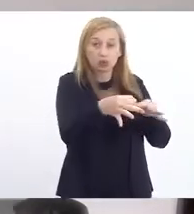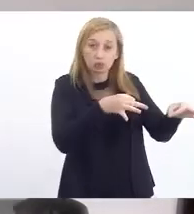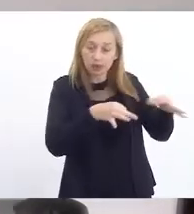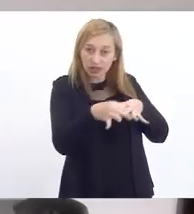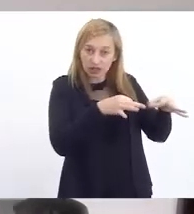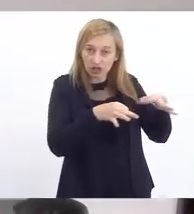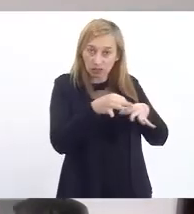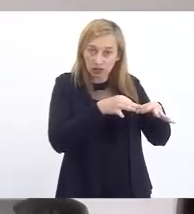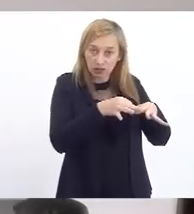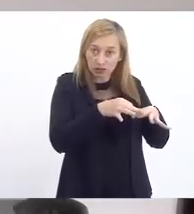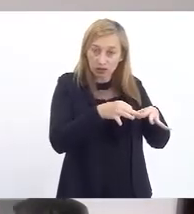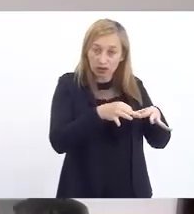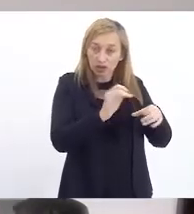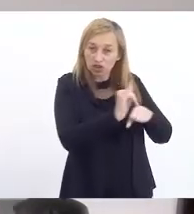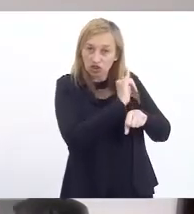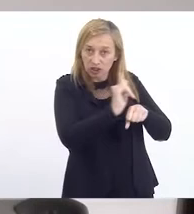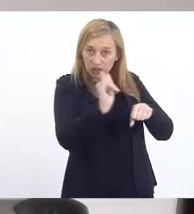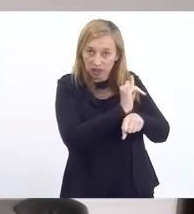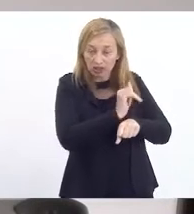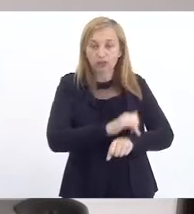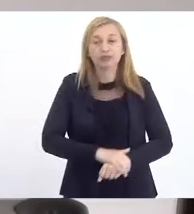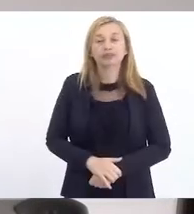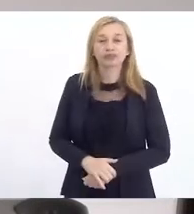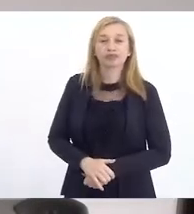planejamento estratégico.